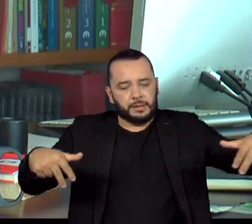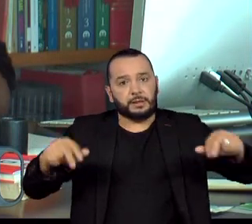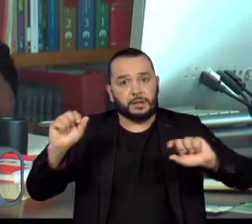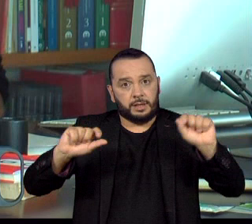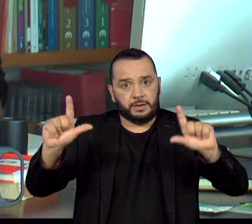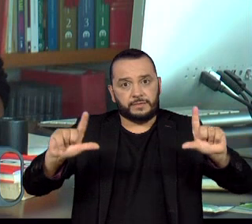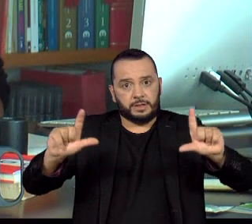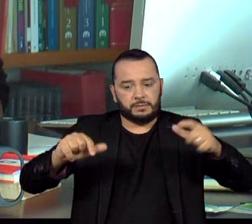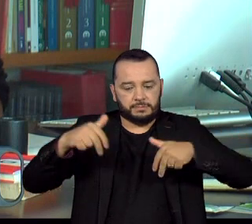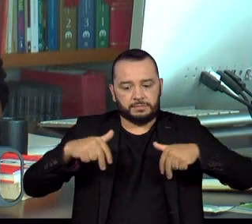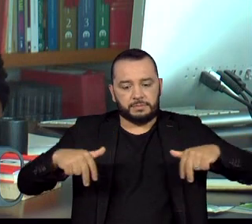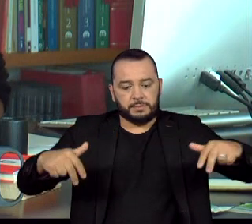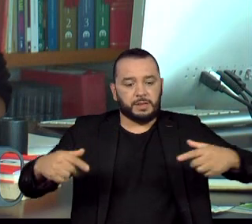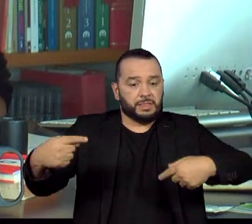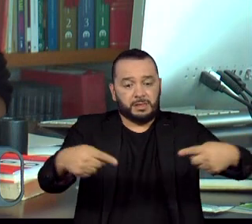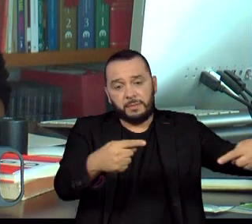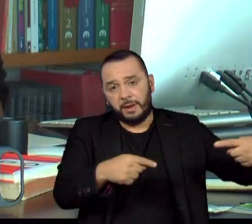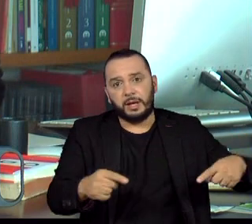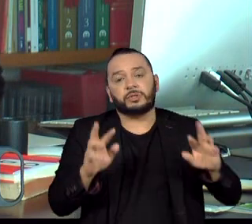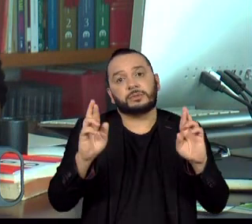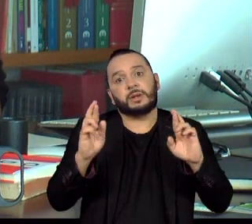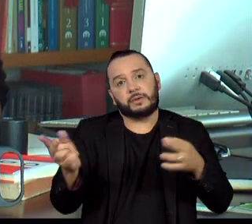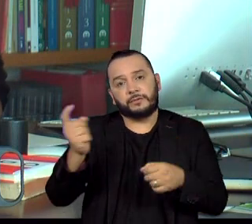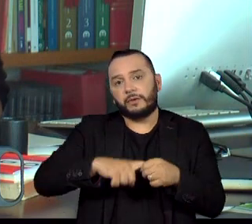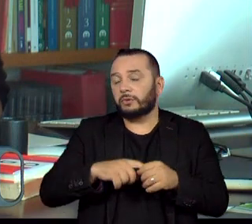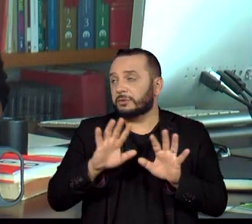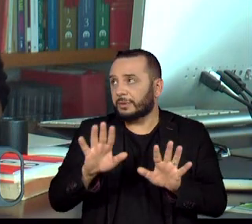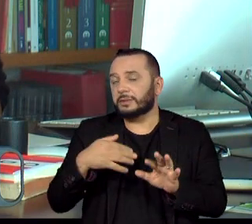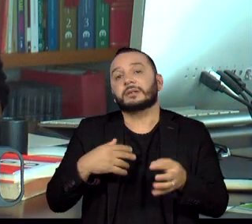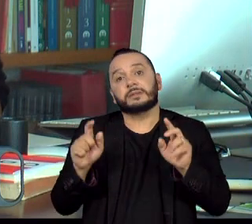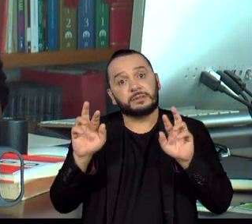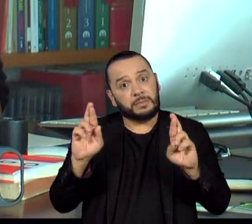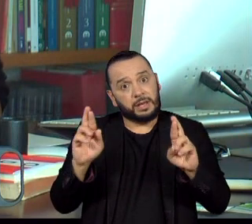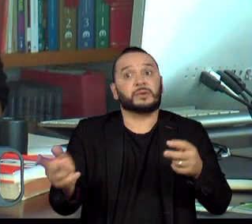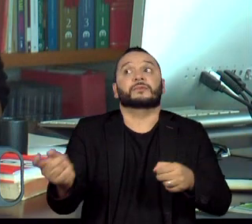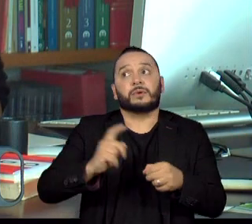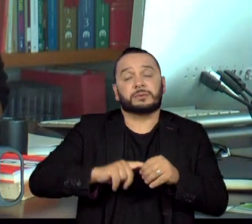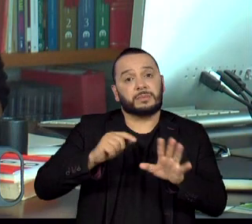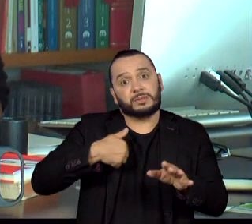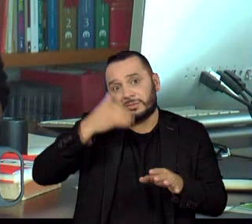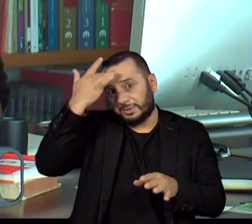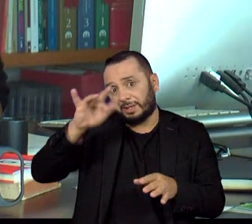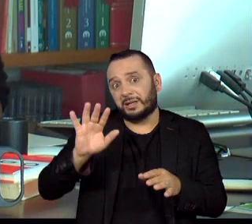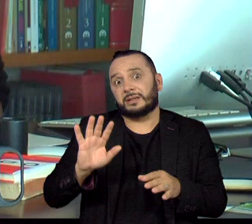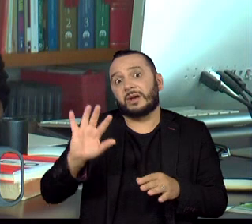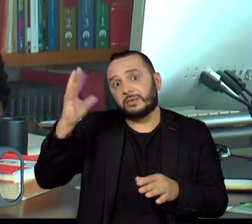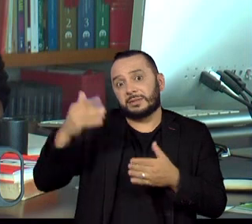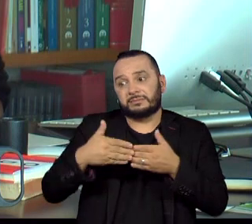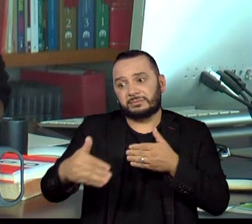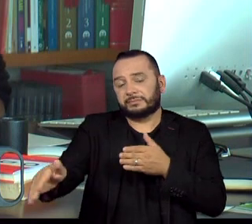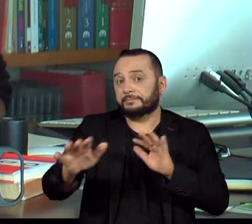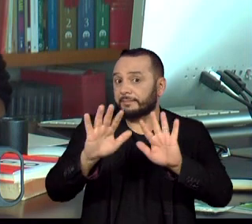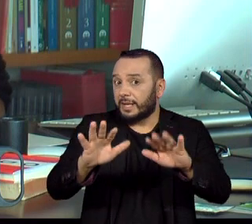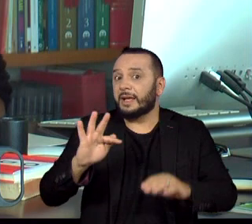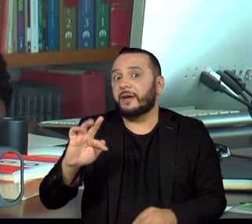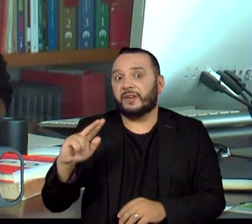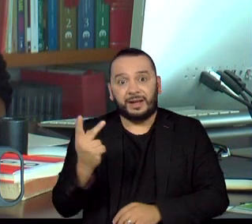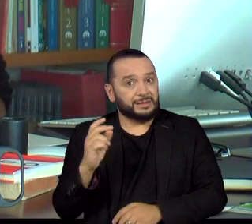mas não aposto. Acho que, assim como o Fernando Henrique também não foi nos debates com o